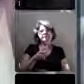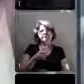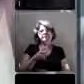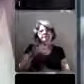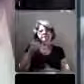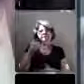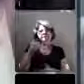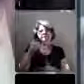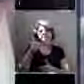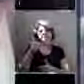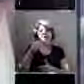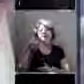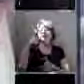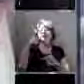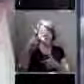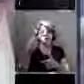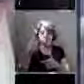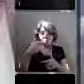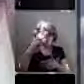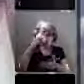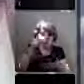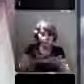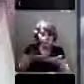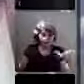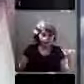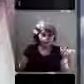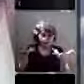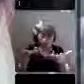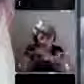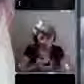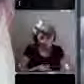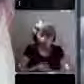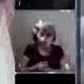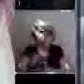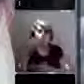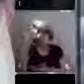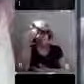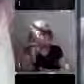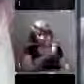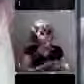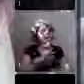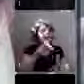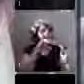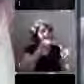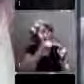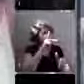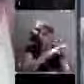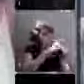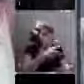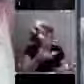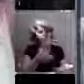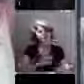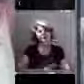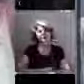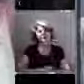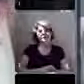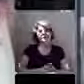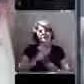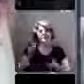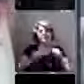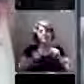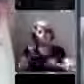Trabalho lindo, Ivan. Obrigado, professora. Obrigado mesmo. Vamos ver. Materiais,